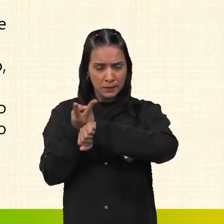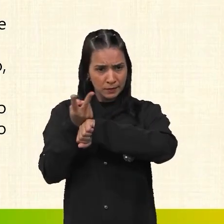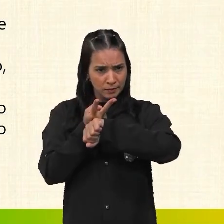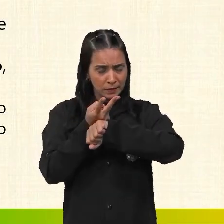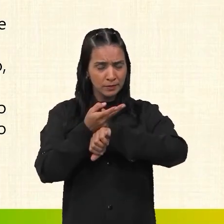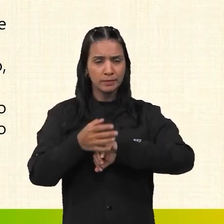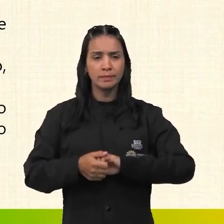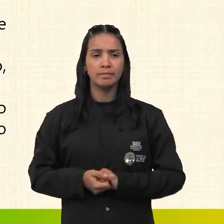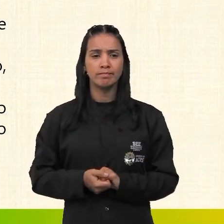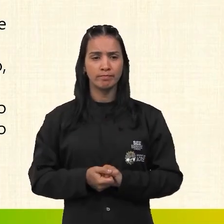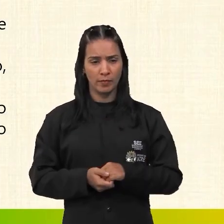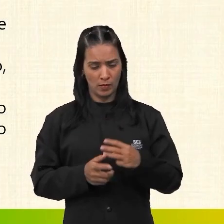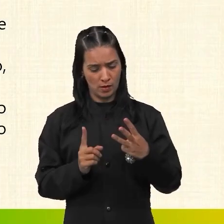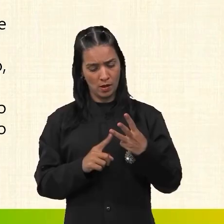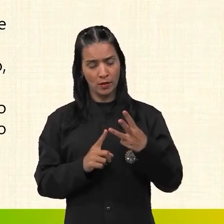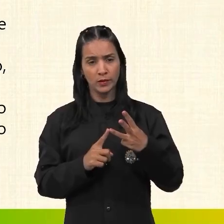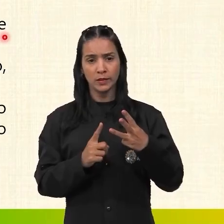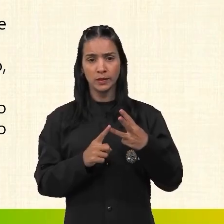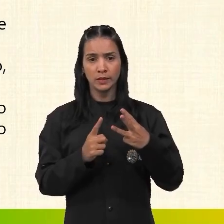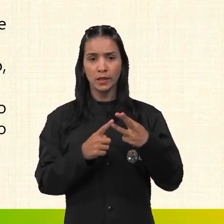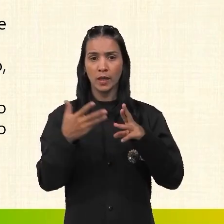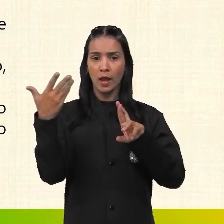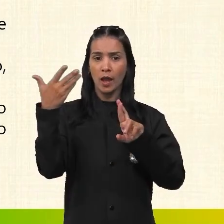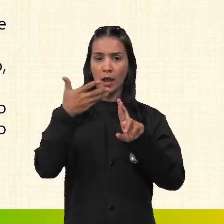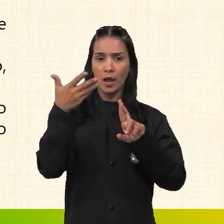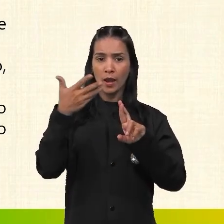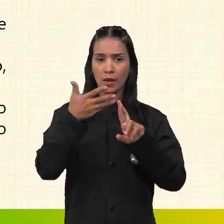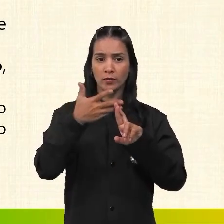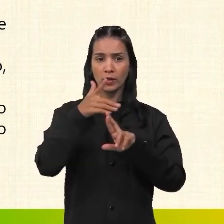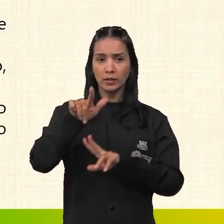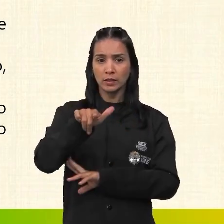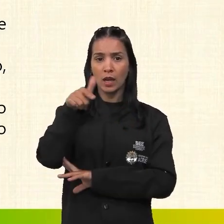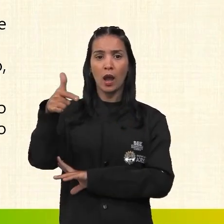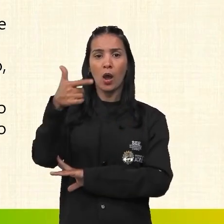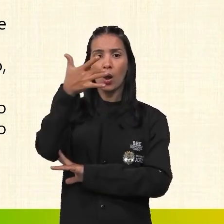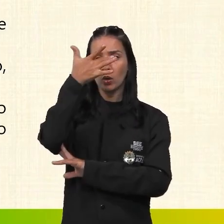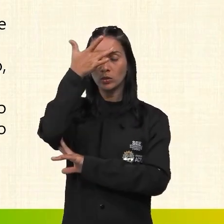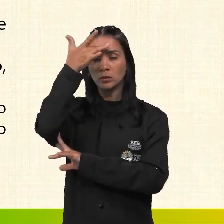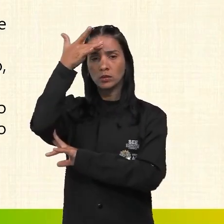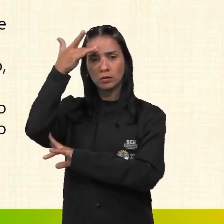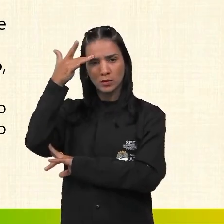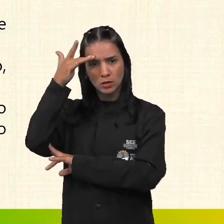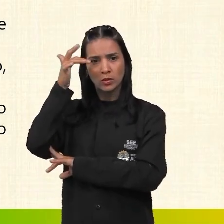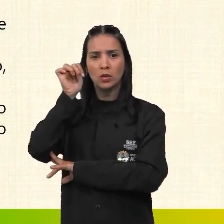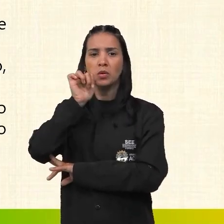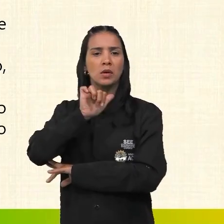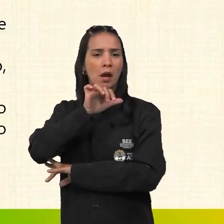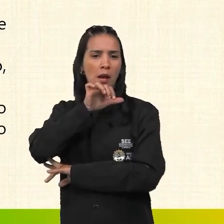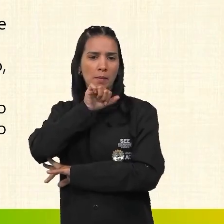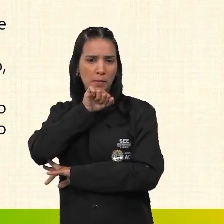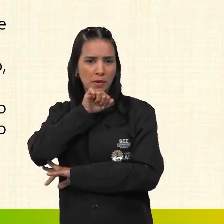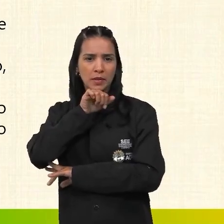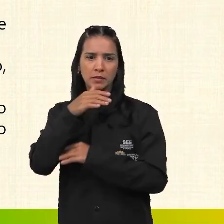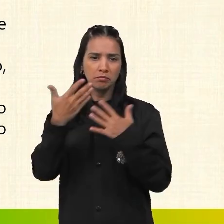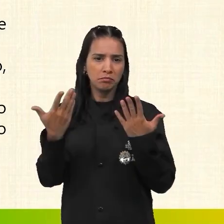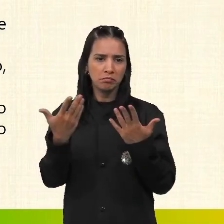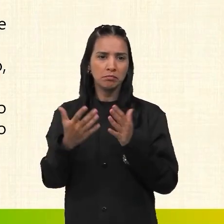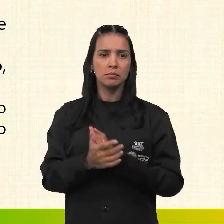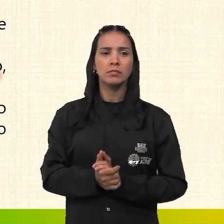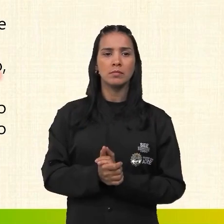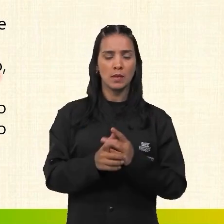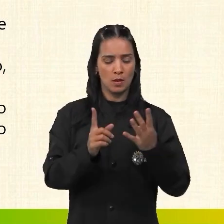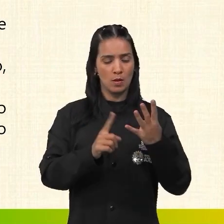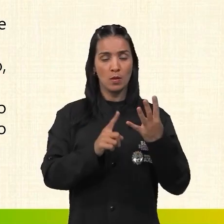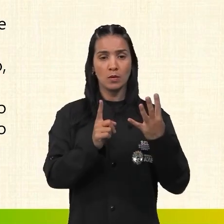Letra C, faz alusão a uma pessoa que é a mãe de Calvin. Letra D, está ligado ao fato de